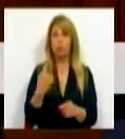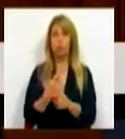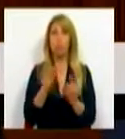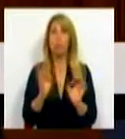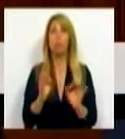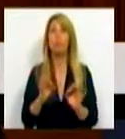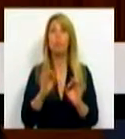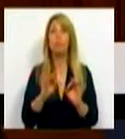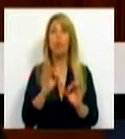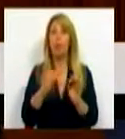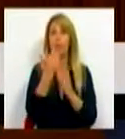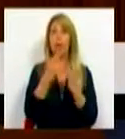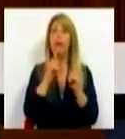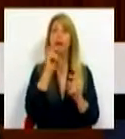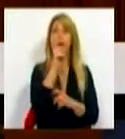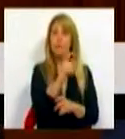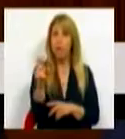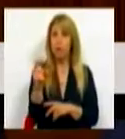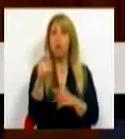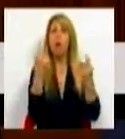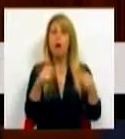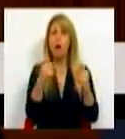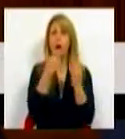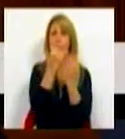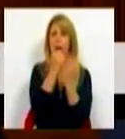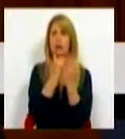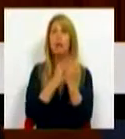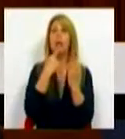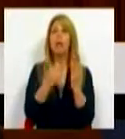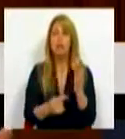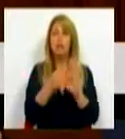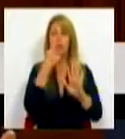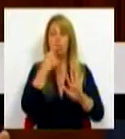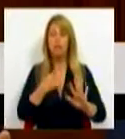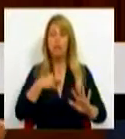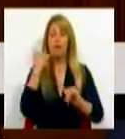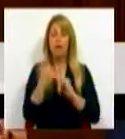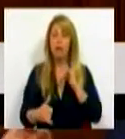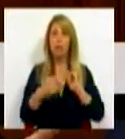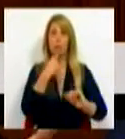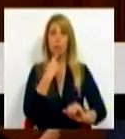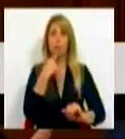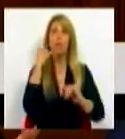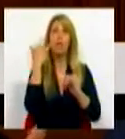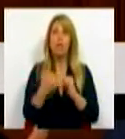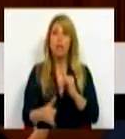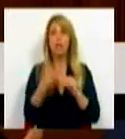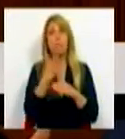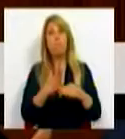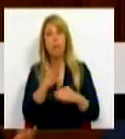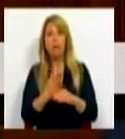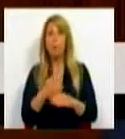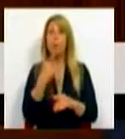aviso, portanto, nesse contexto, existem deficiências de grau de risco elevado, grau de risco médio e grau de